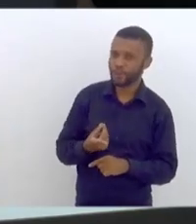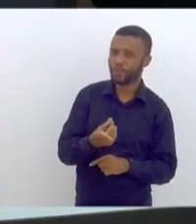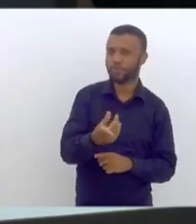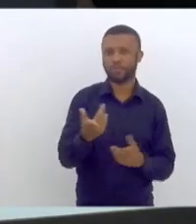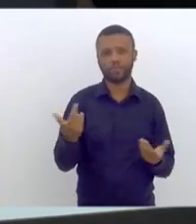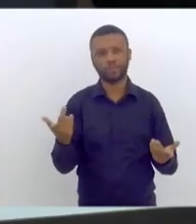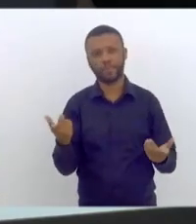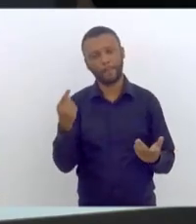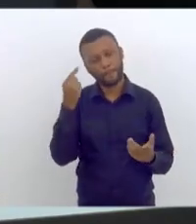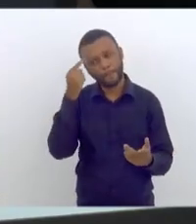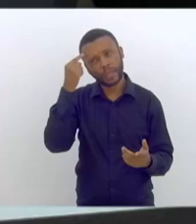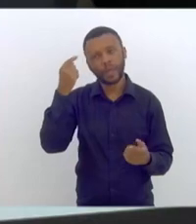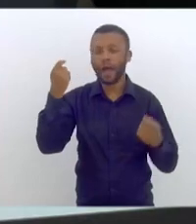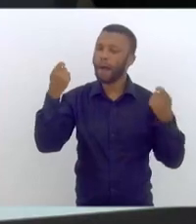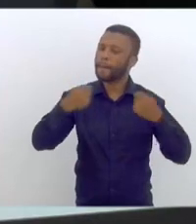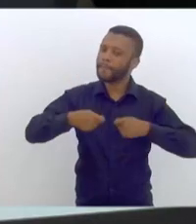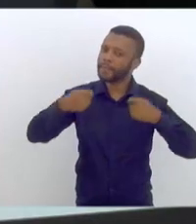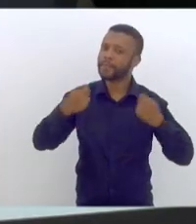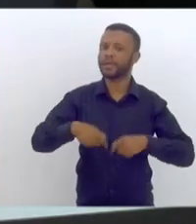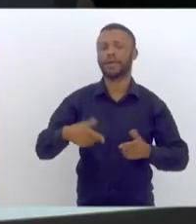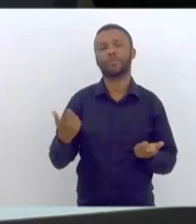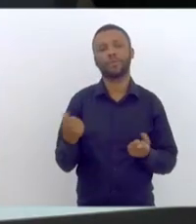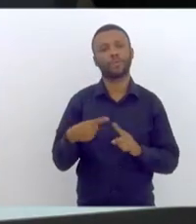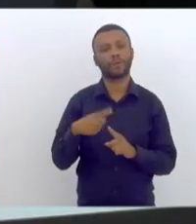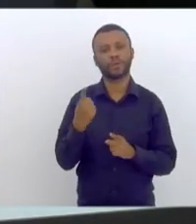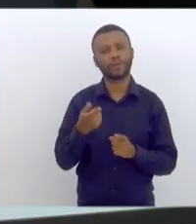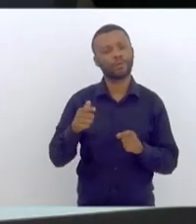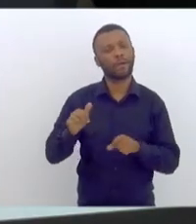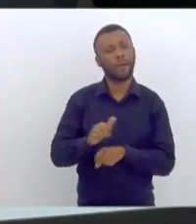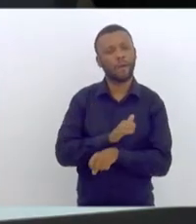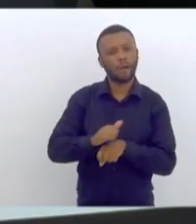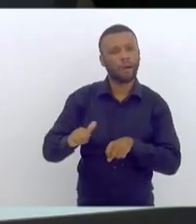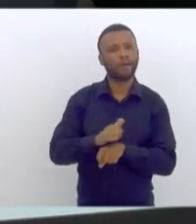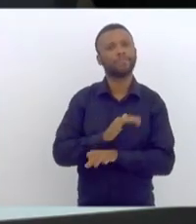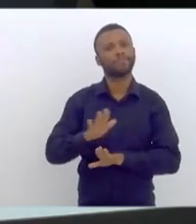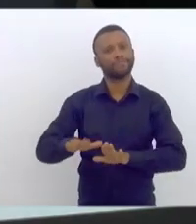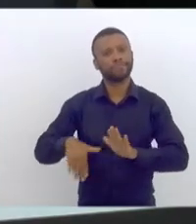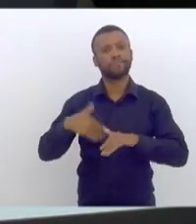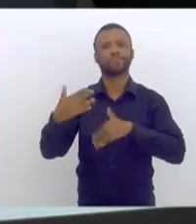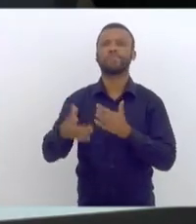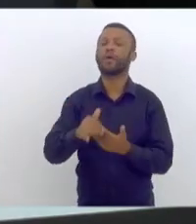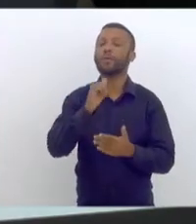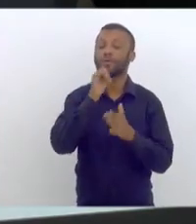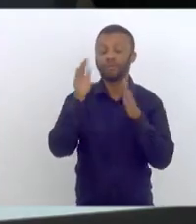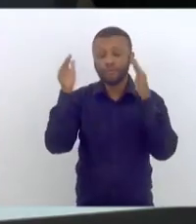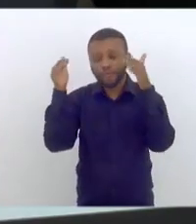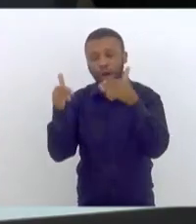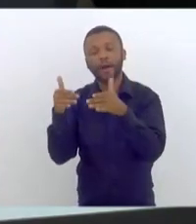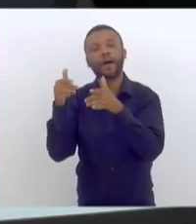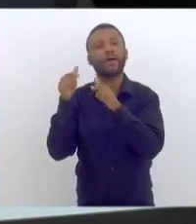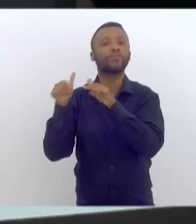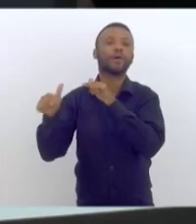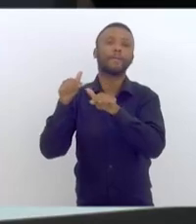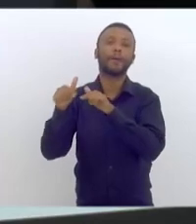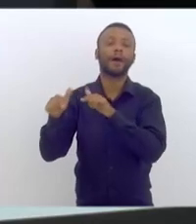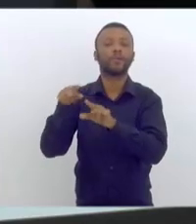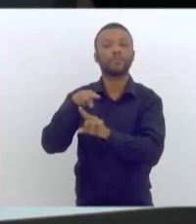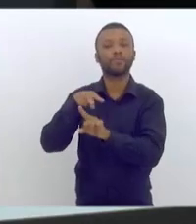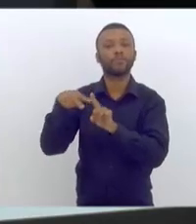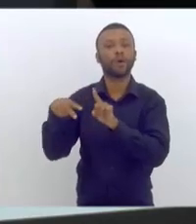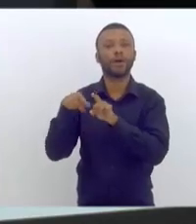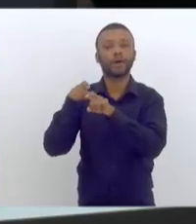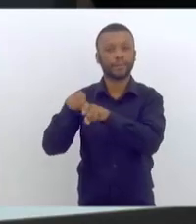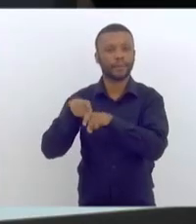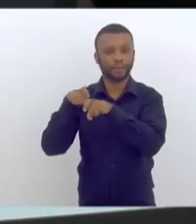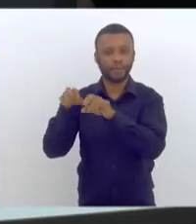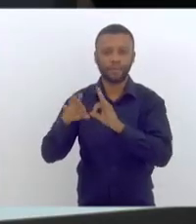precisamos pensar Deputado porque realmente Podemos até de viabilizar se a gente por exemplo focar no emprego no ponto de vista da Agricultura Familiar é